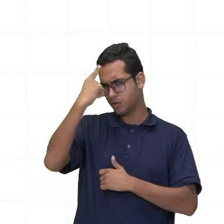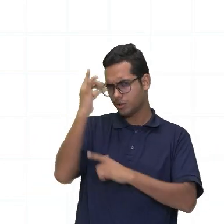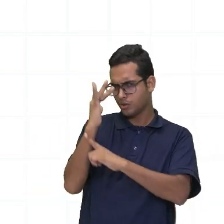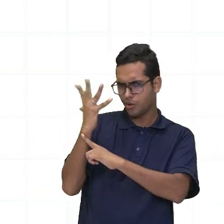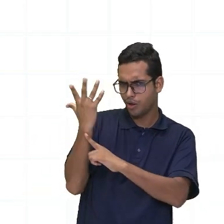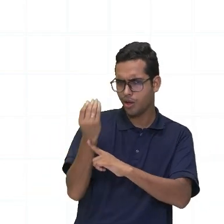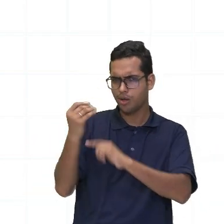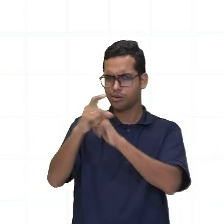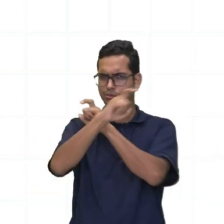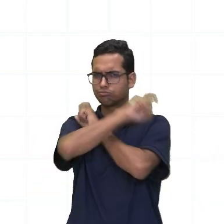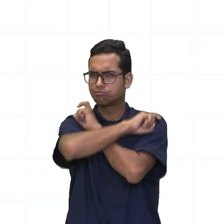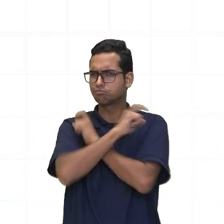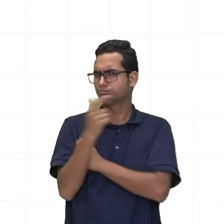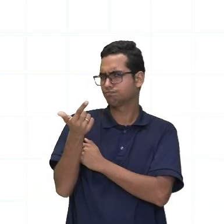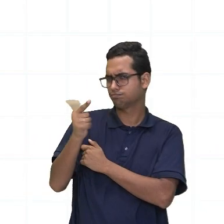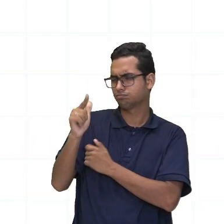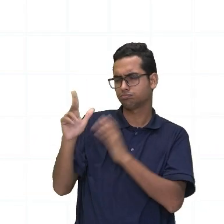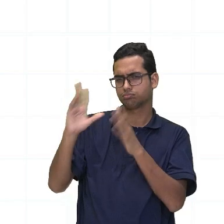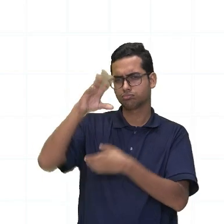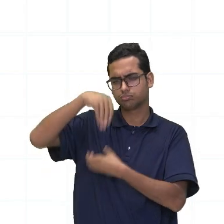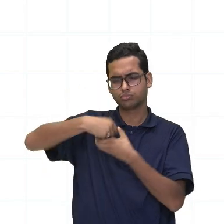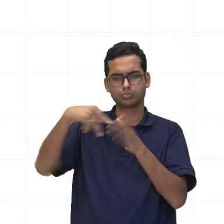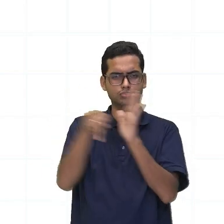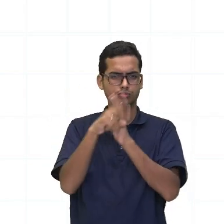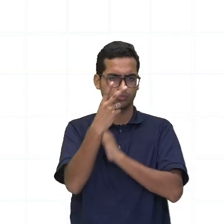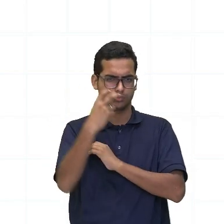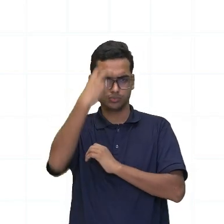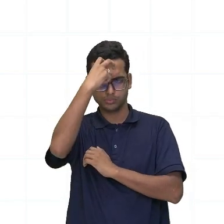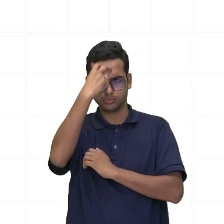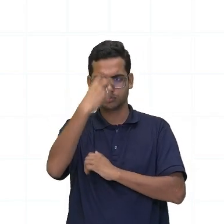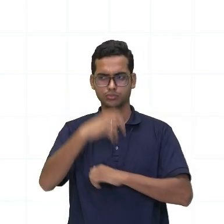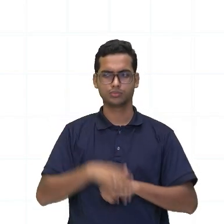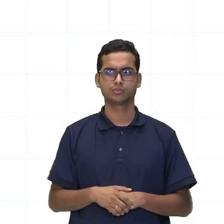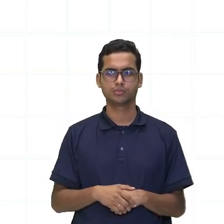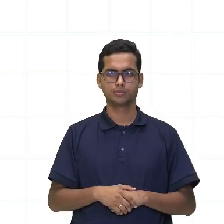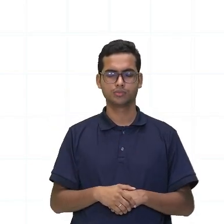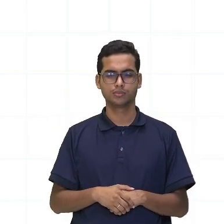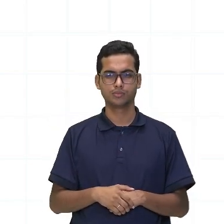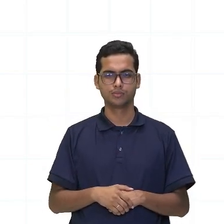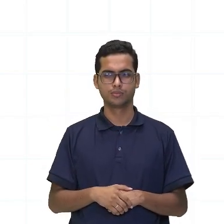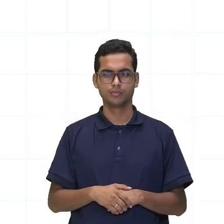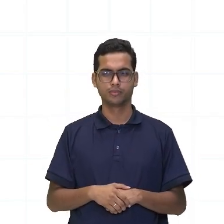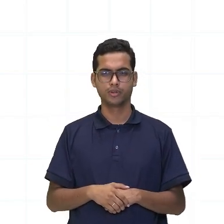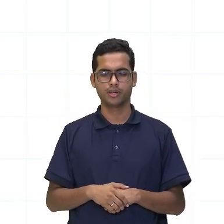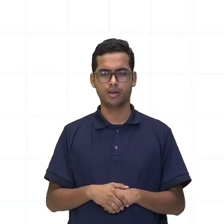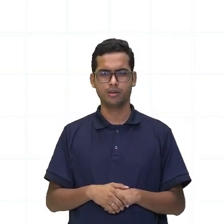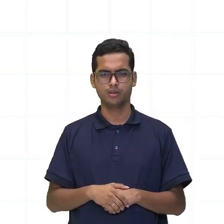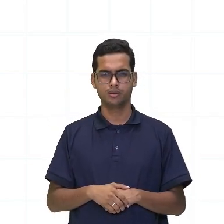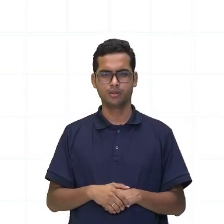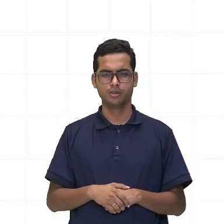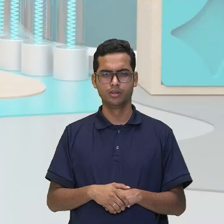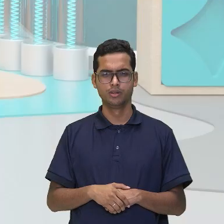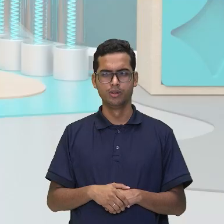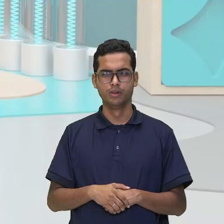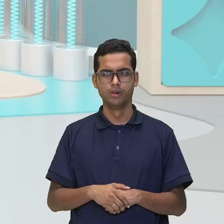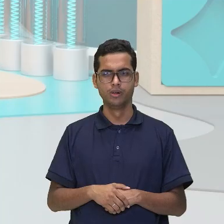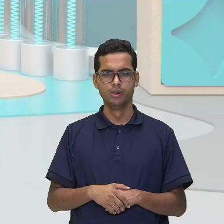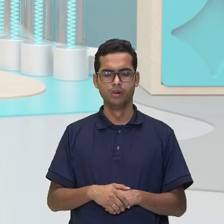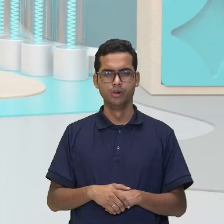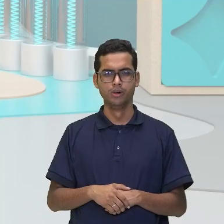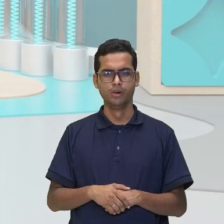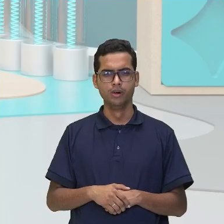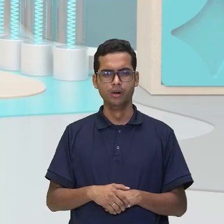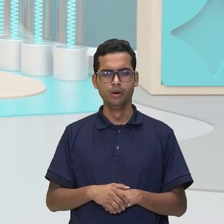cultura egípcia. Muito bem. E aí, o que eu falei para vocês dentro desse contexto